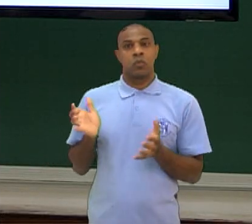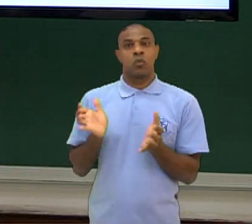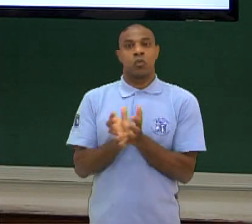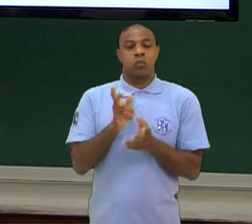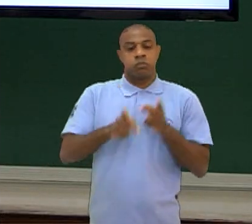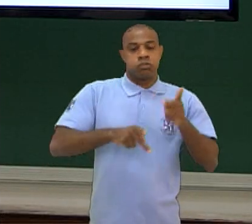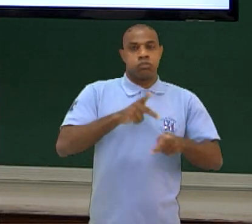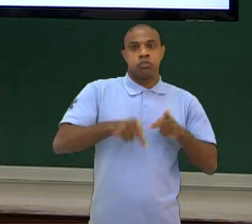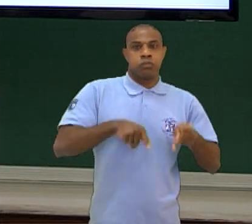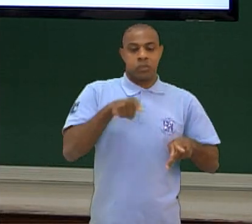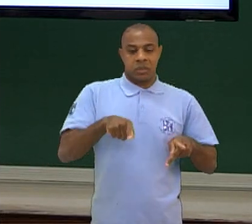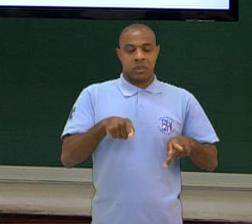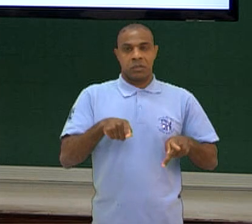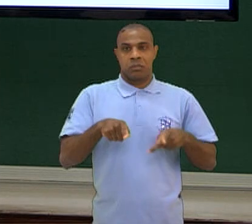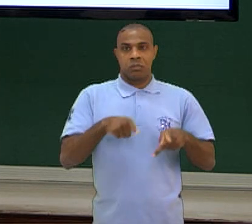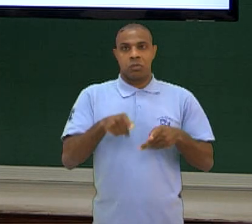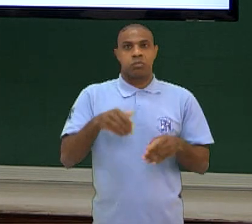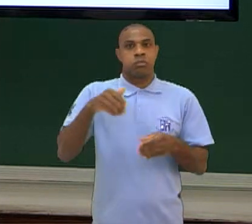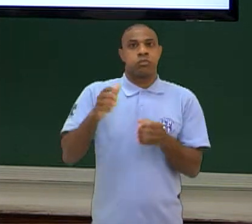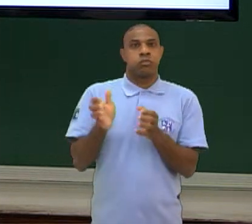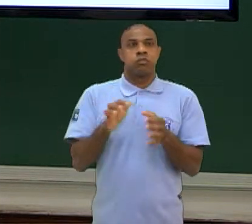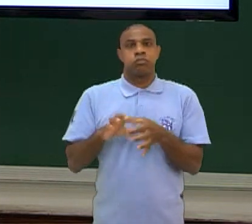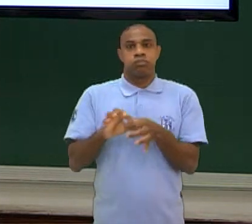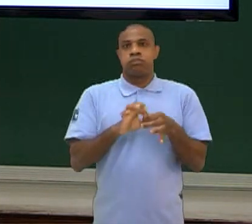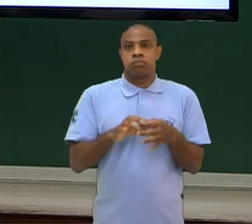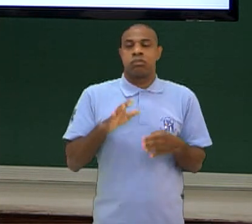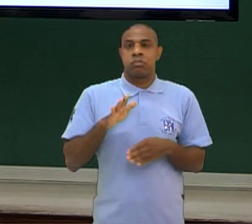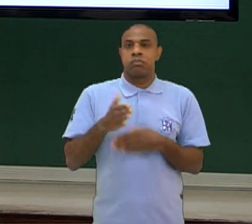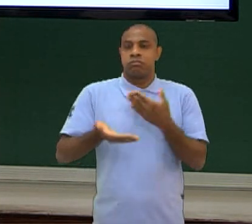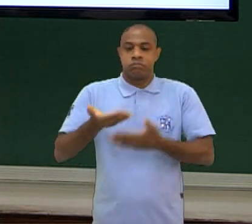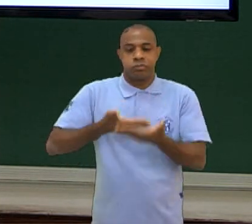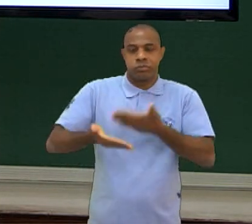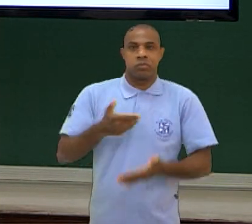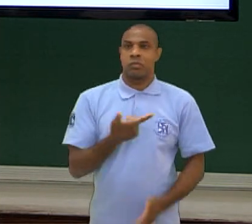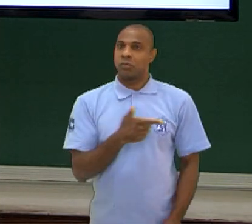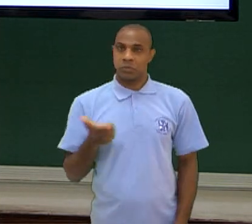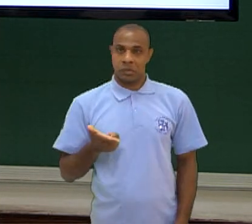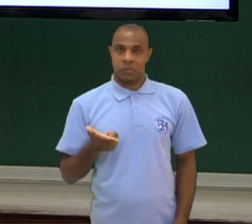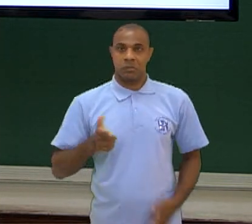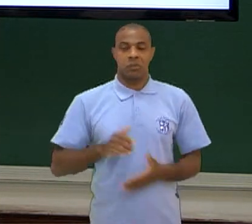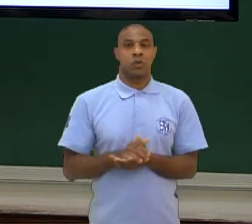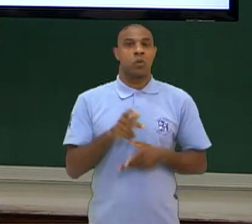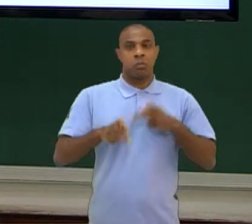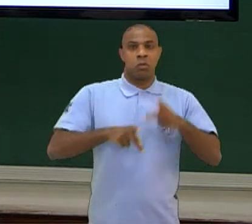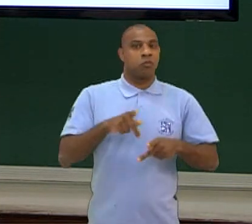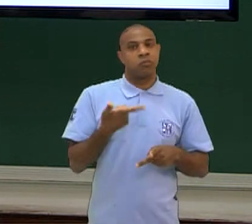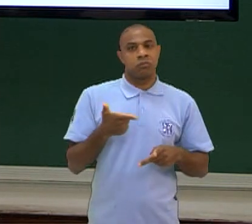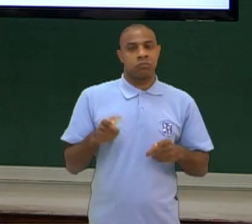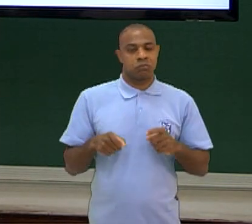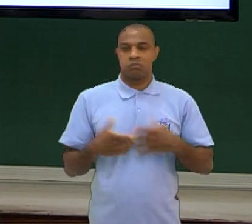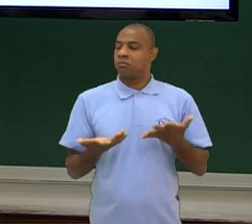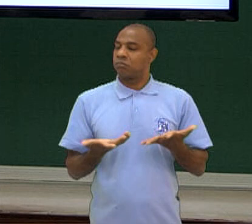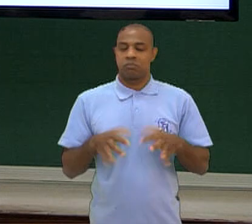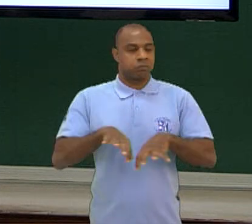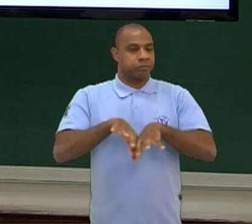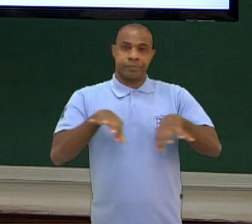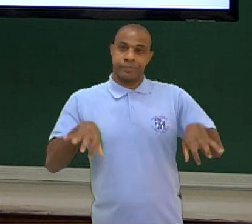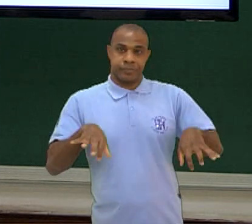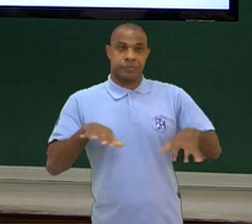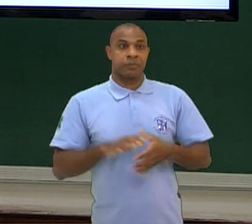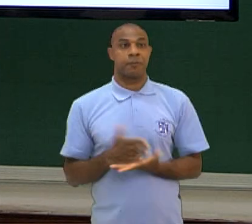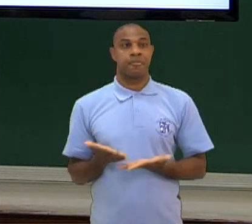de transição entre Império e República, ele não é um processo que ocorre com a participação do povo, com o engajamento do povo.